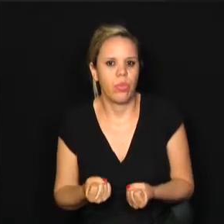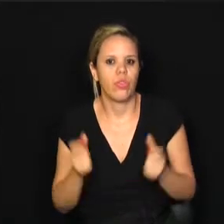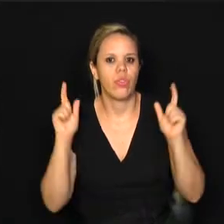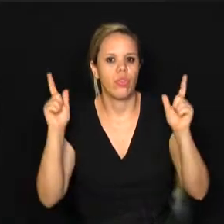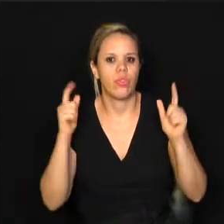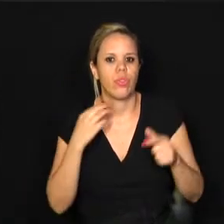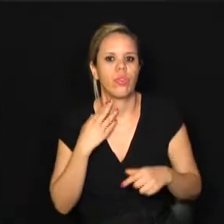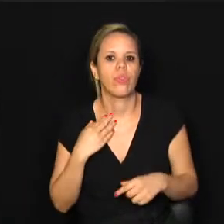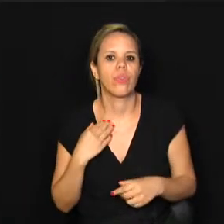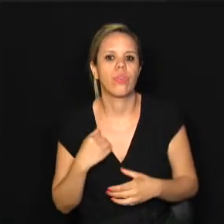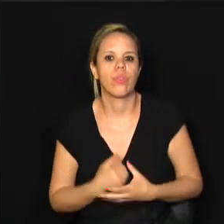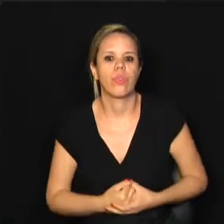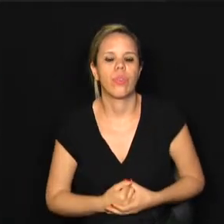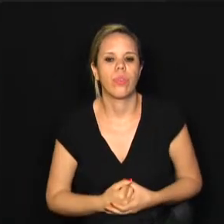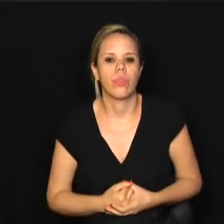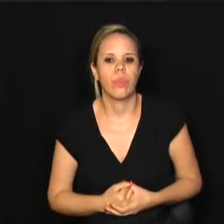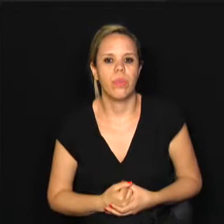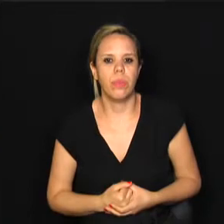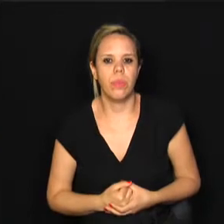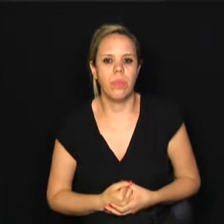Mauro.